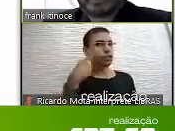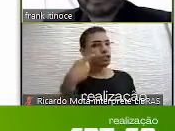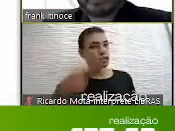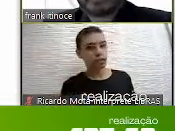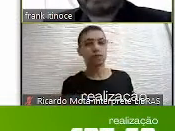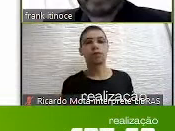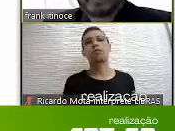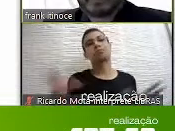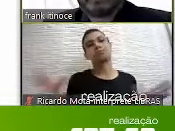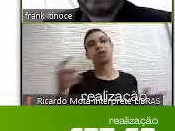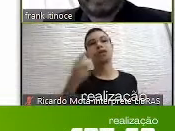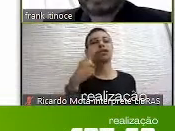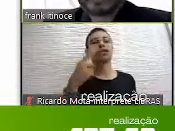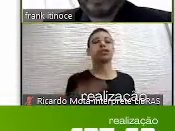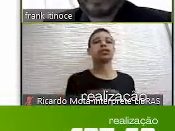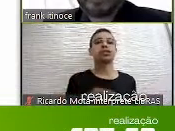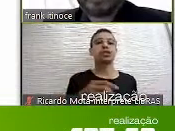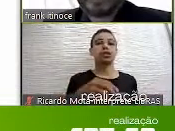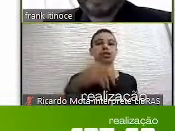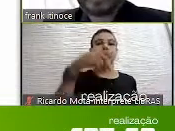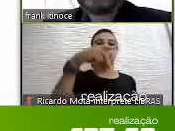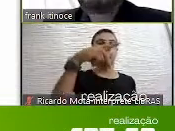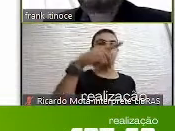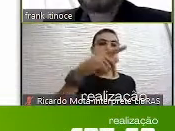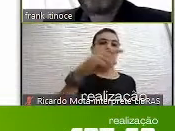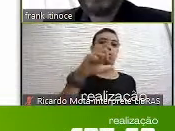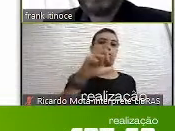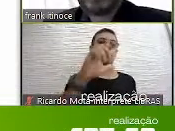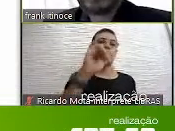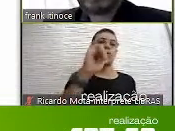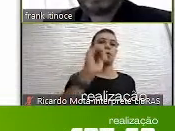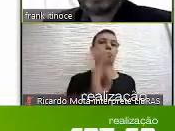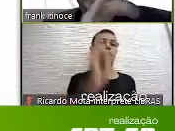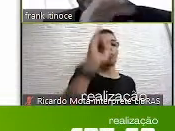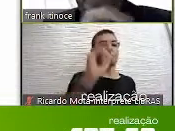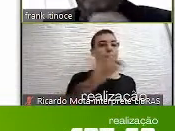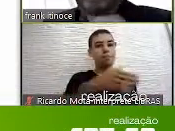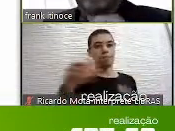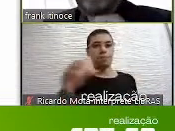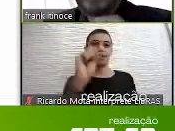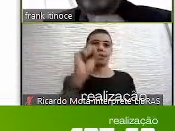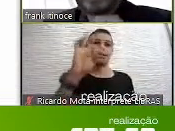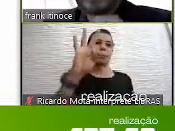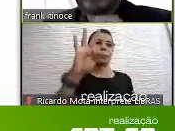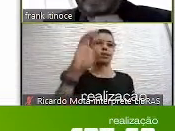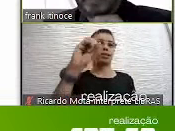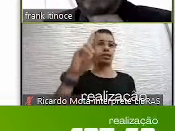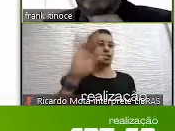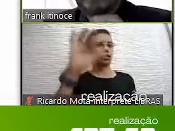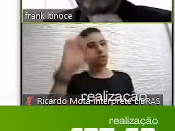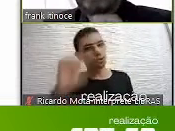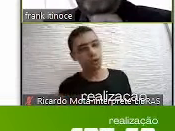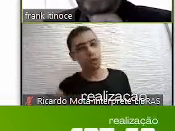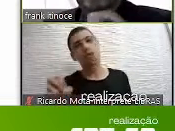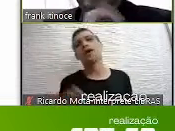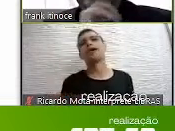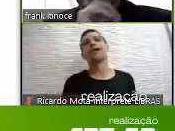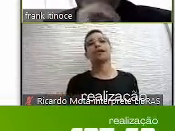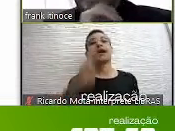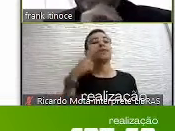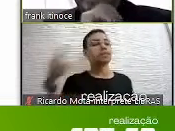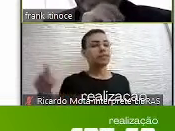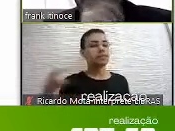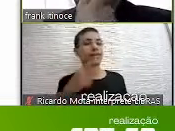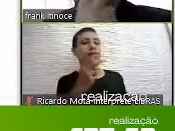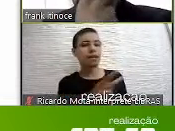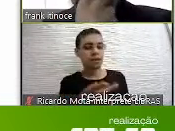chama o Play Store da outra marca, mas digitem lá, Bombeiros SP. Quando